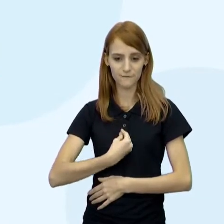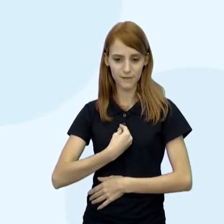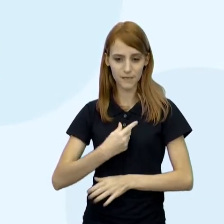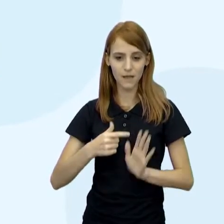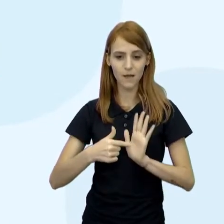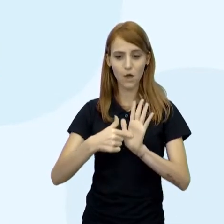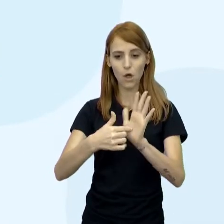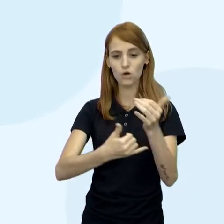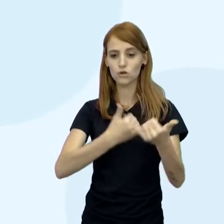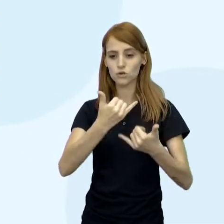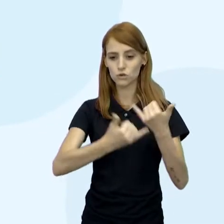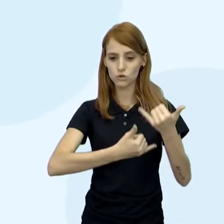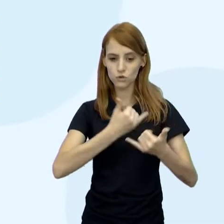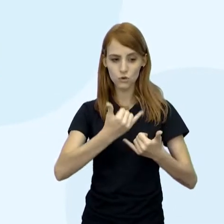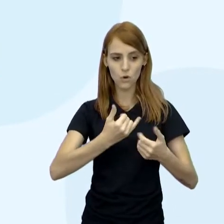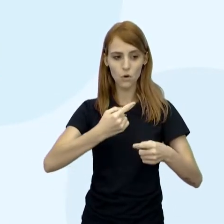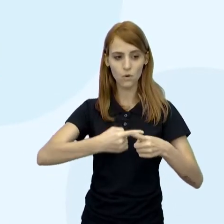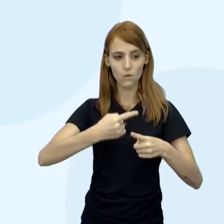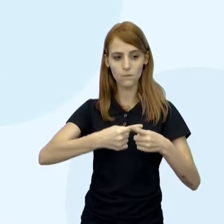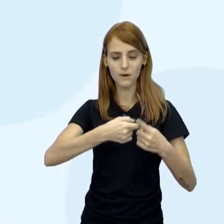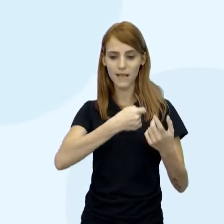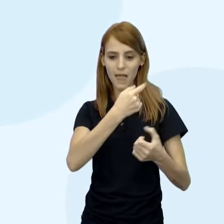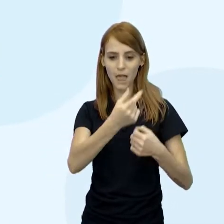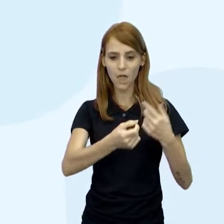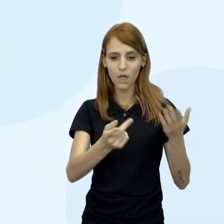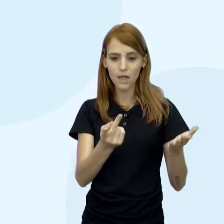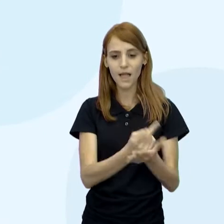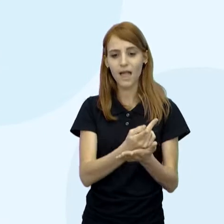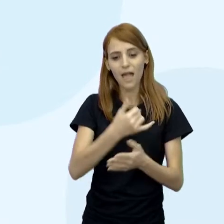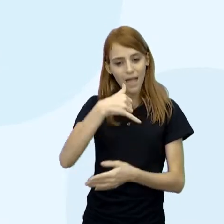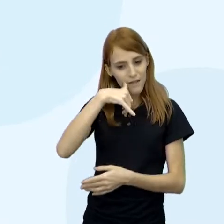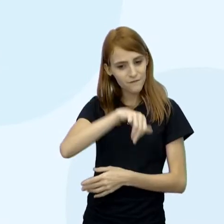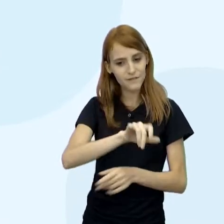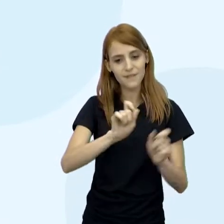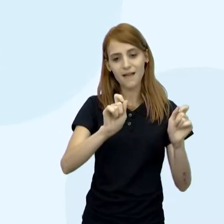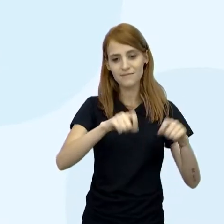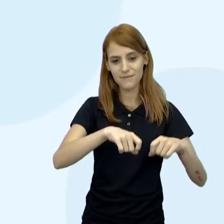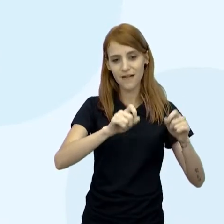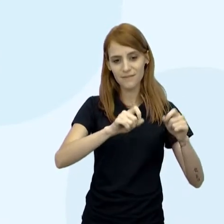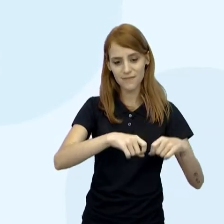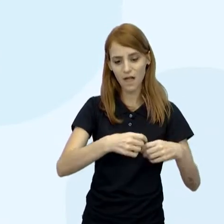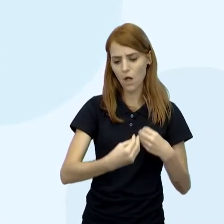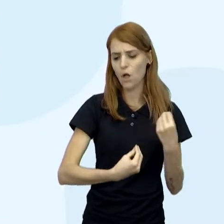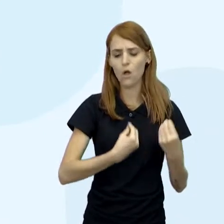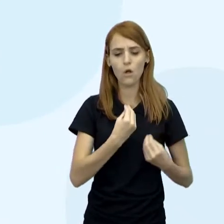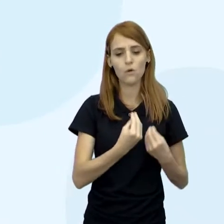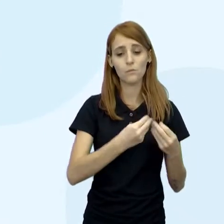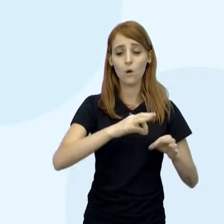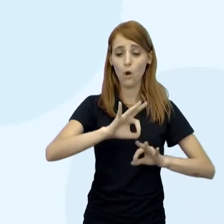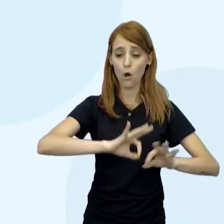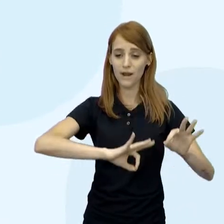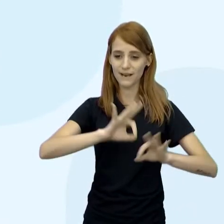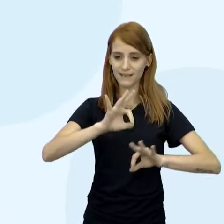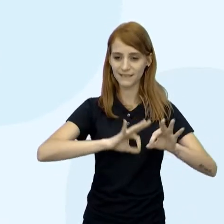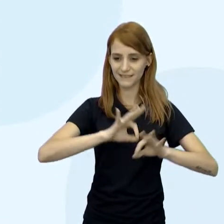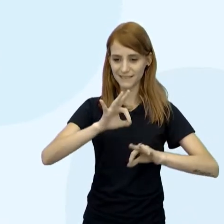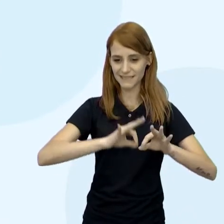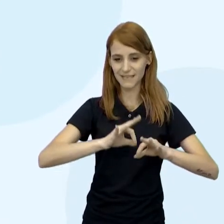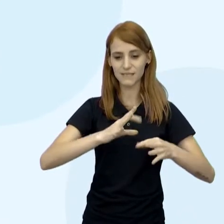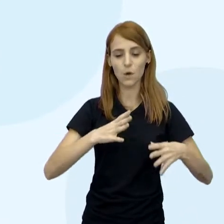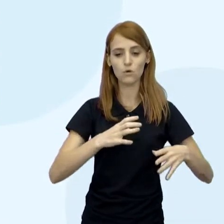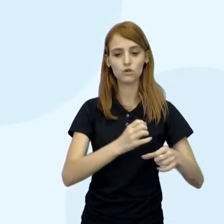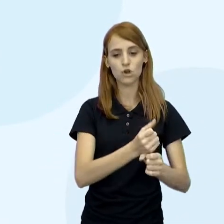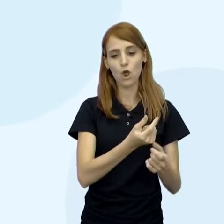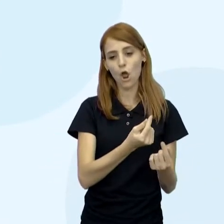jogo, já que algumas dessas situações podem ser evitadas a partir de uma organização de um